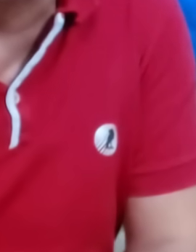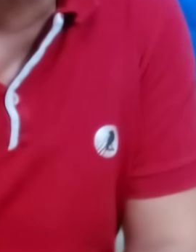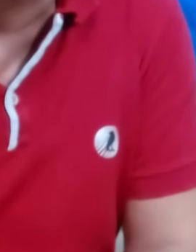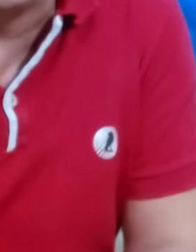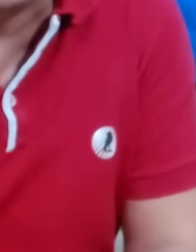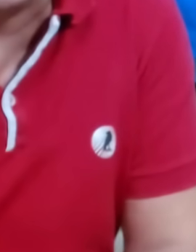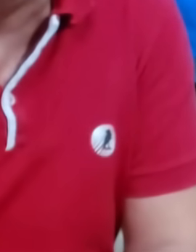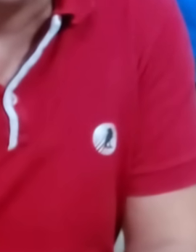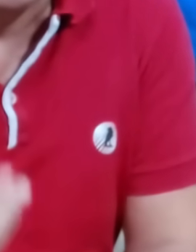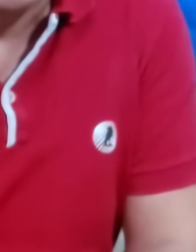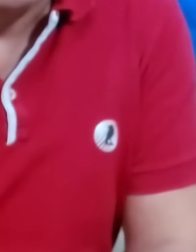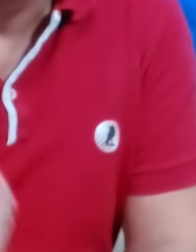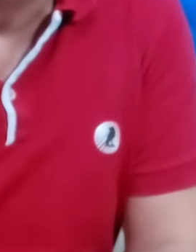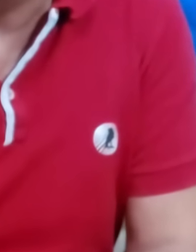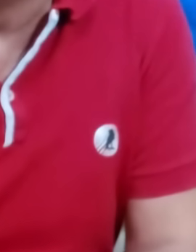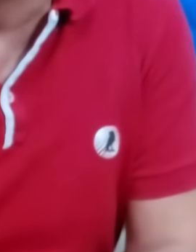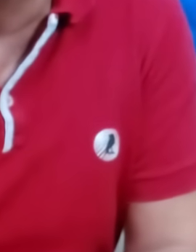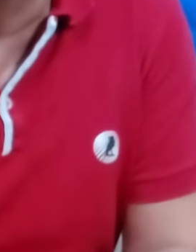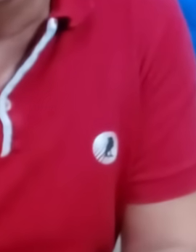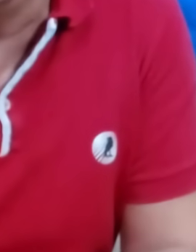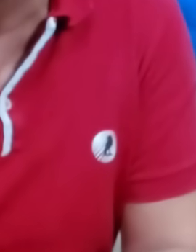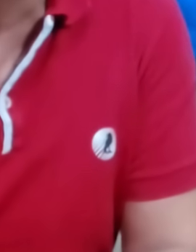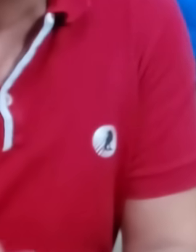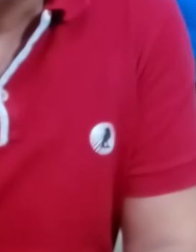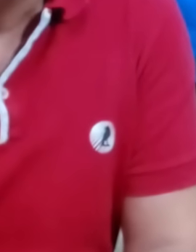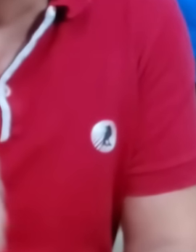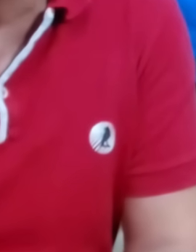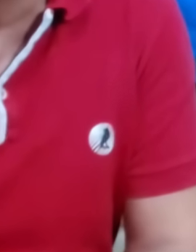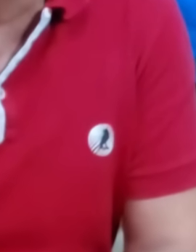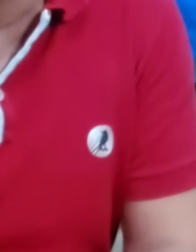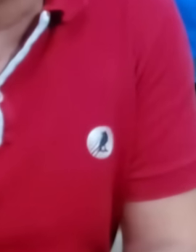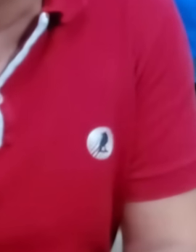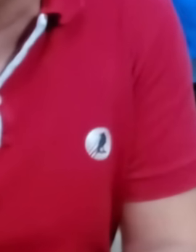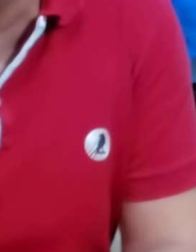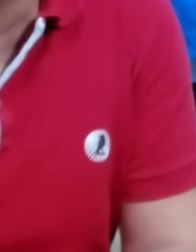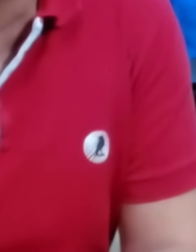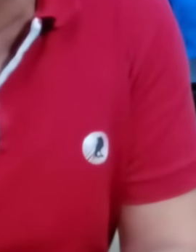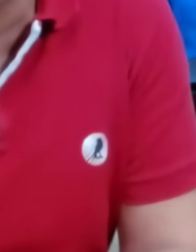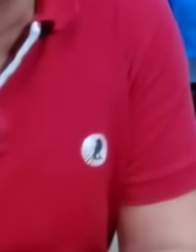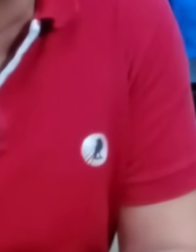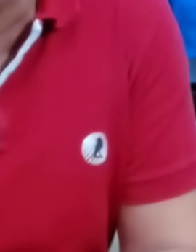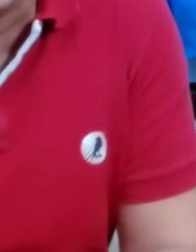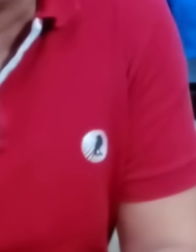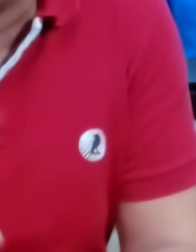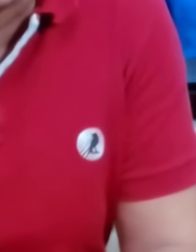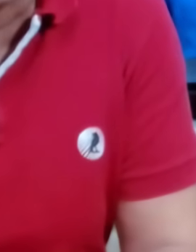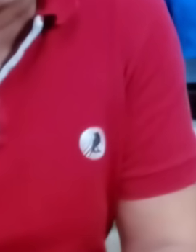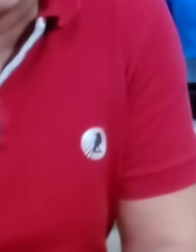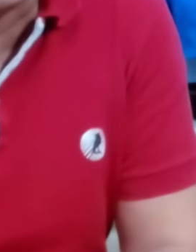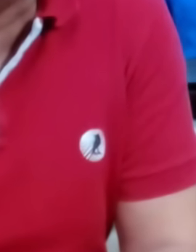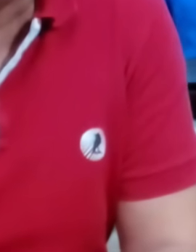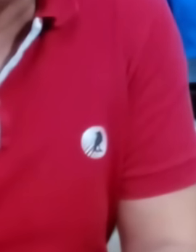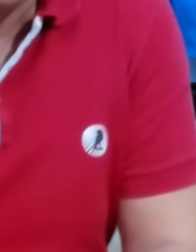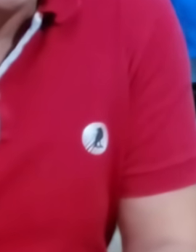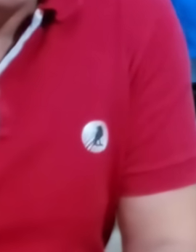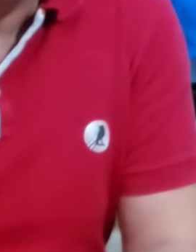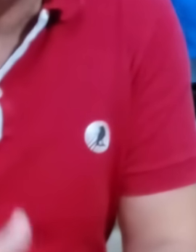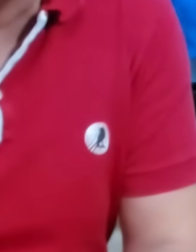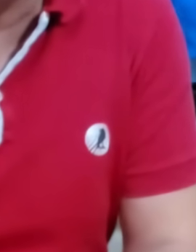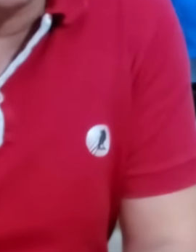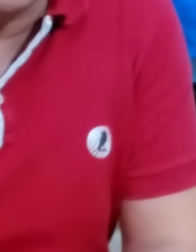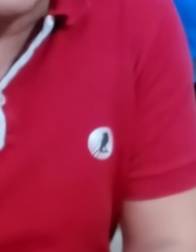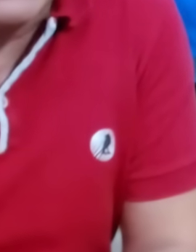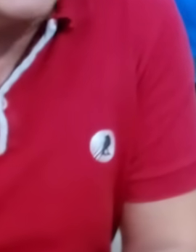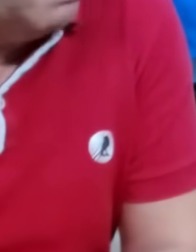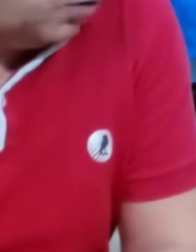na CCJ. Falou o que quis e teve que ouvir o que não queria. Vamos fazer o seguinte?